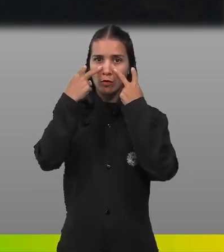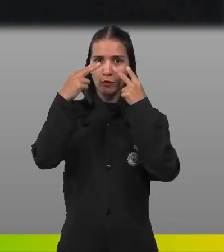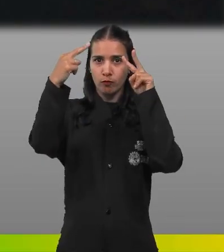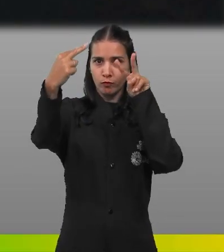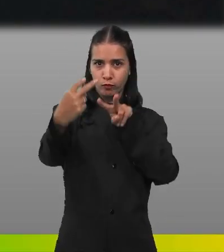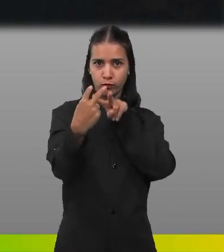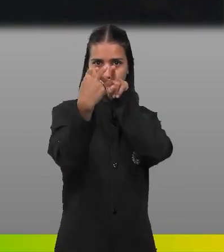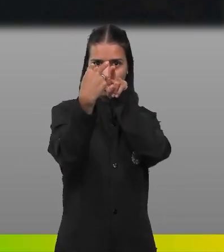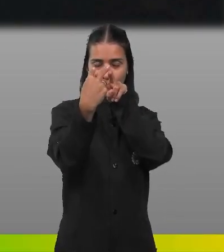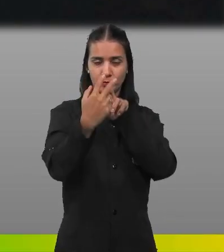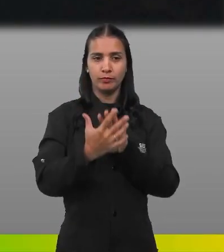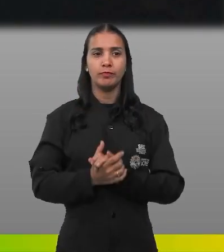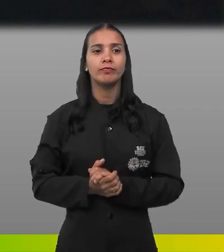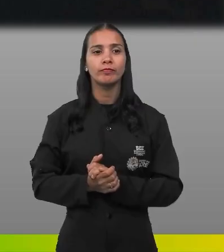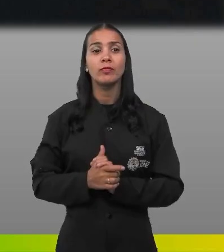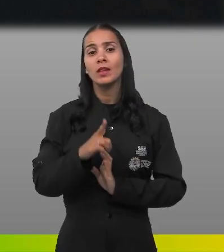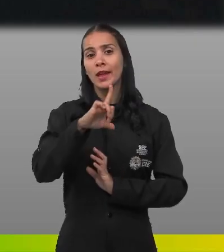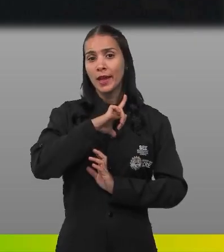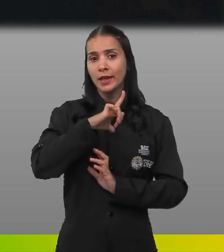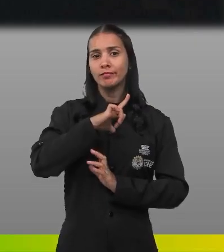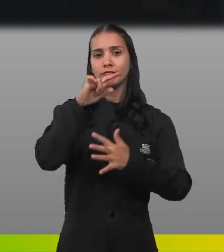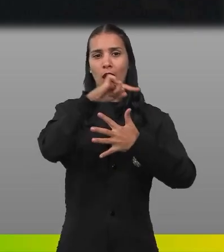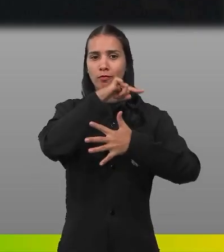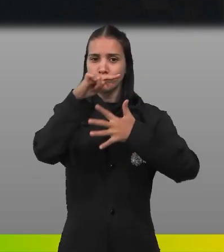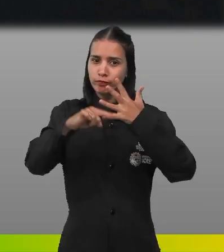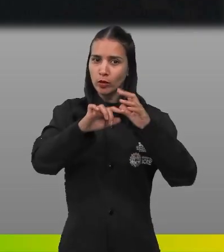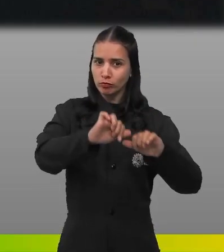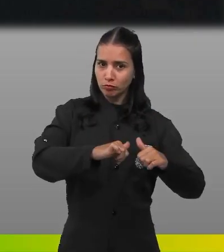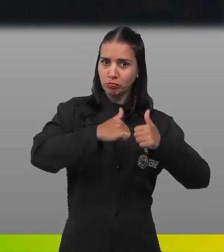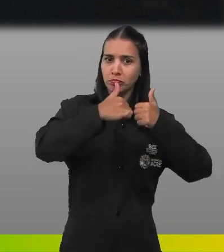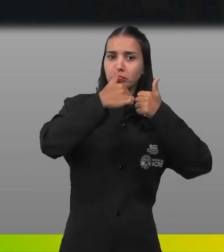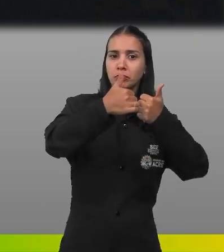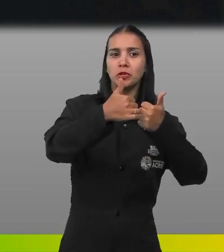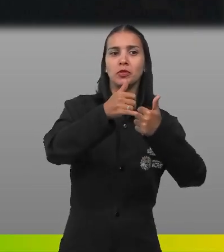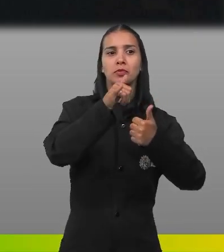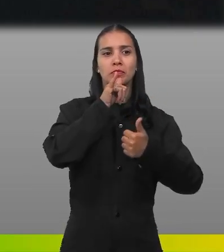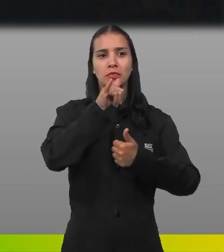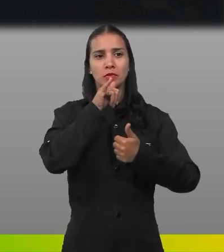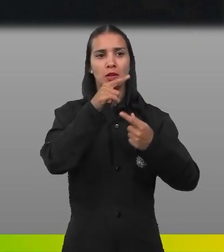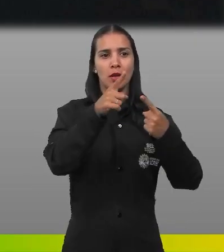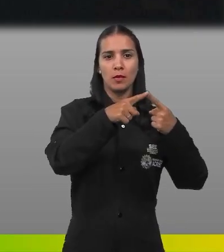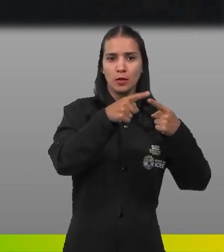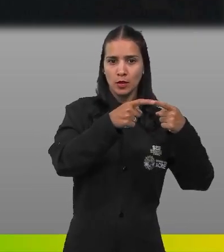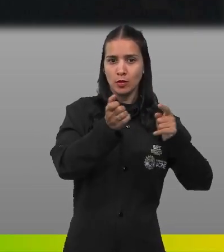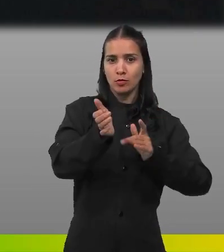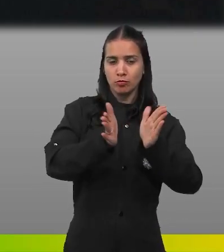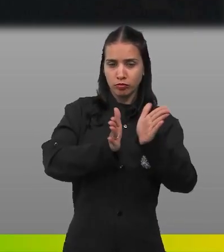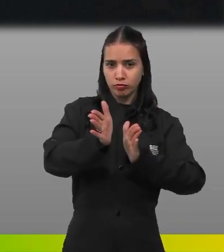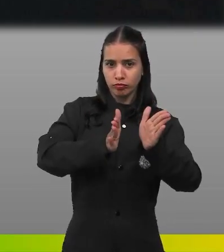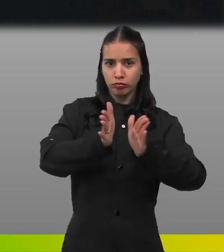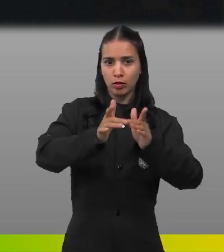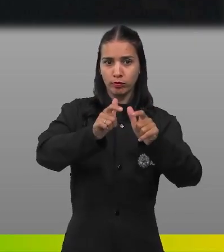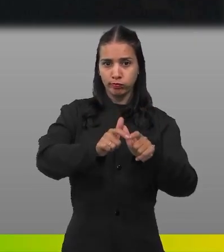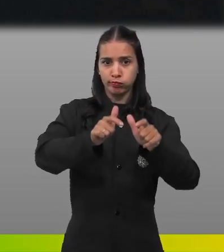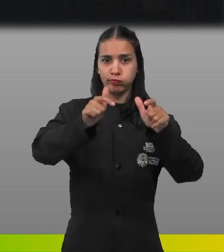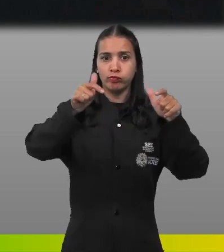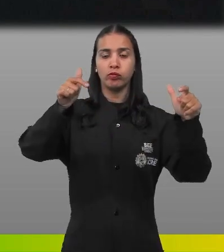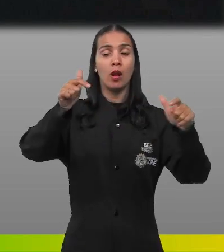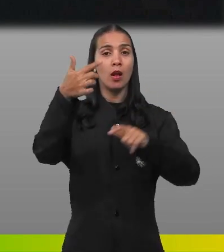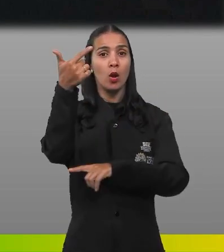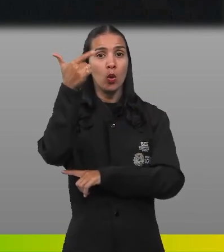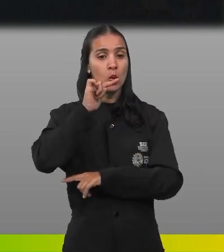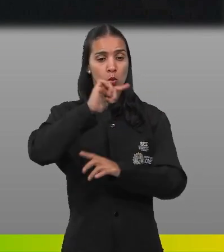positivos desse tipo de teatro, que é acessibilidade ampliada, alcance global. Então,